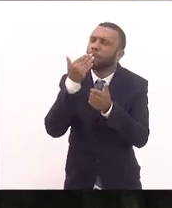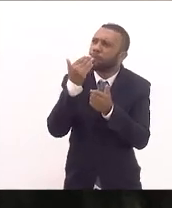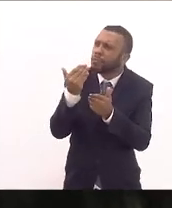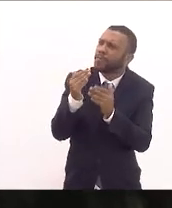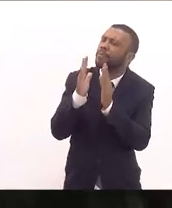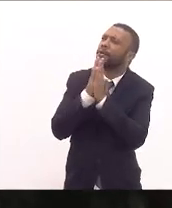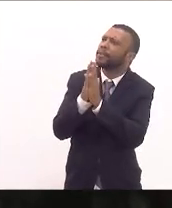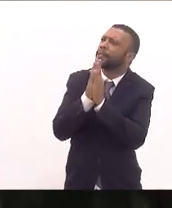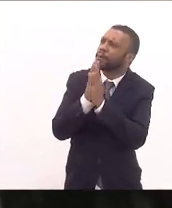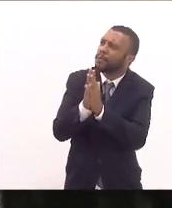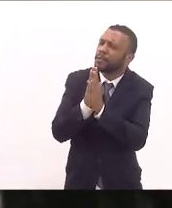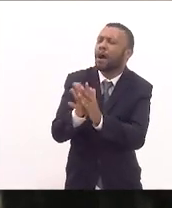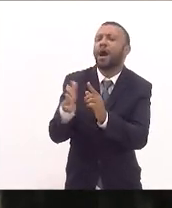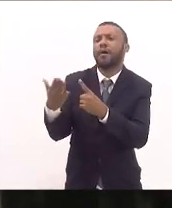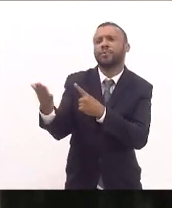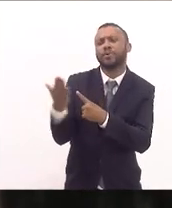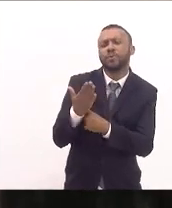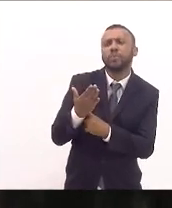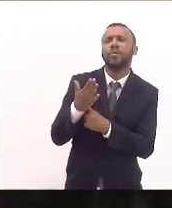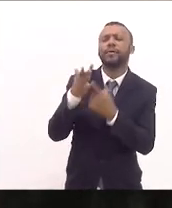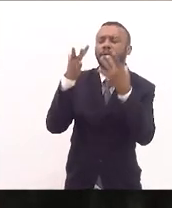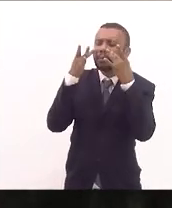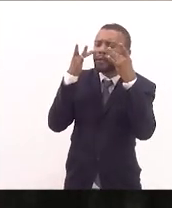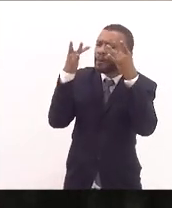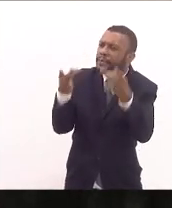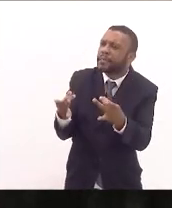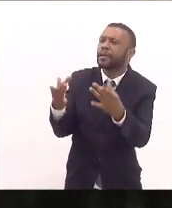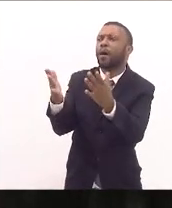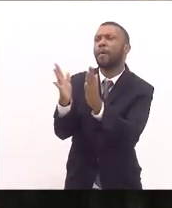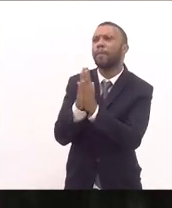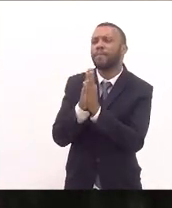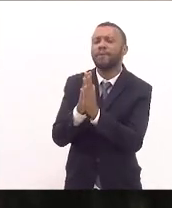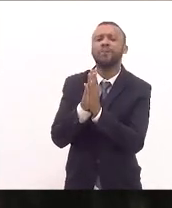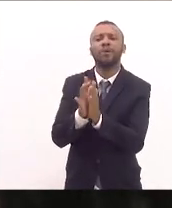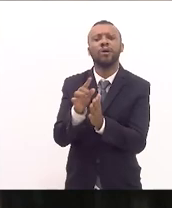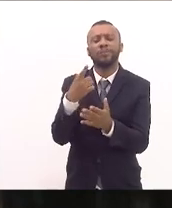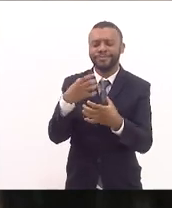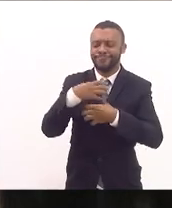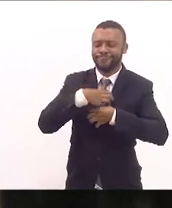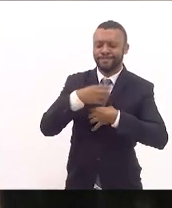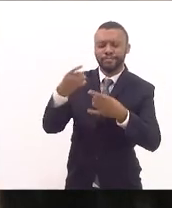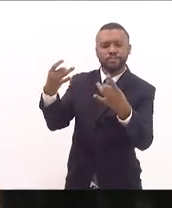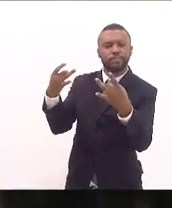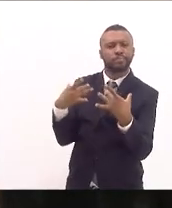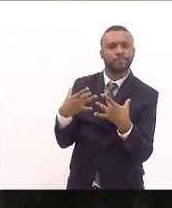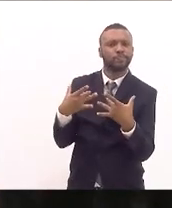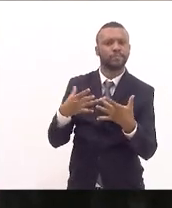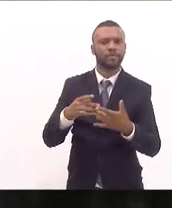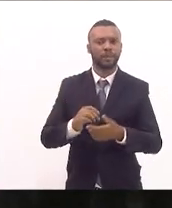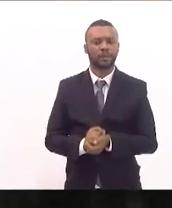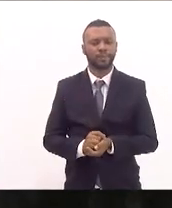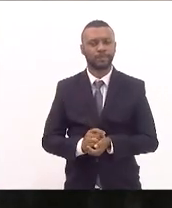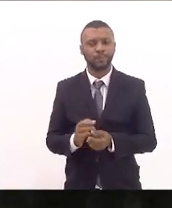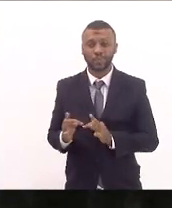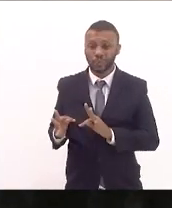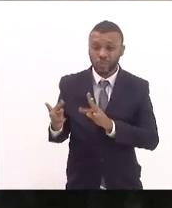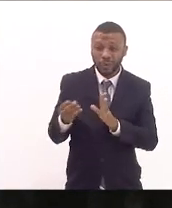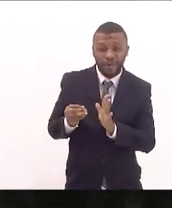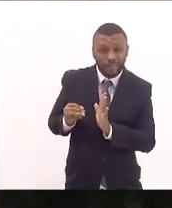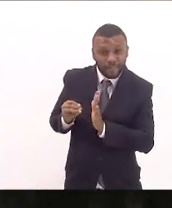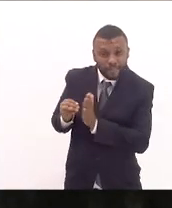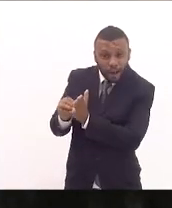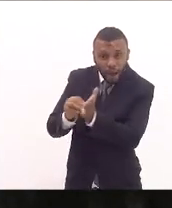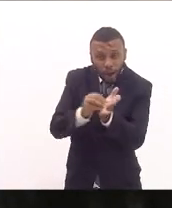nós deputada nos deu uma atenção nos sentimos abandonados tudo aqui falta